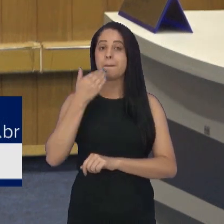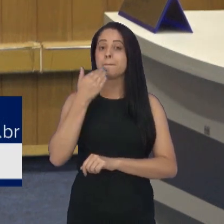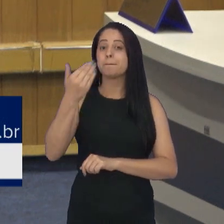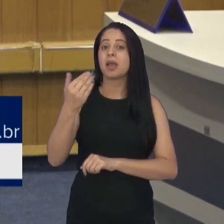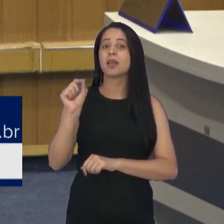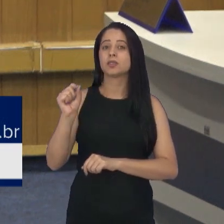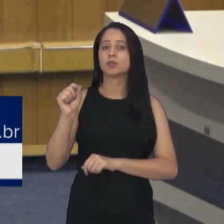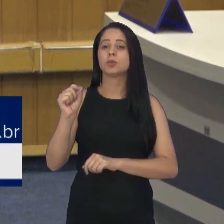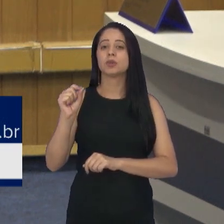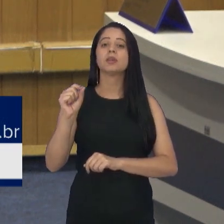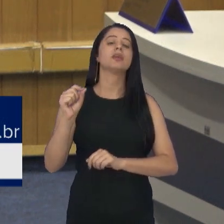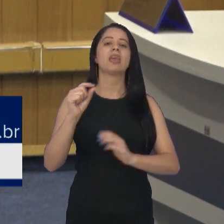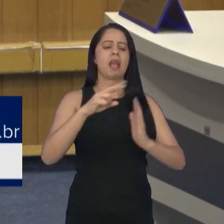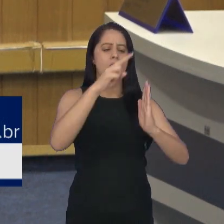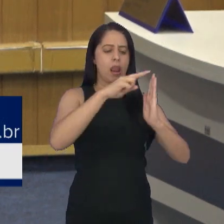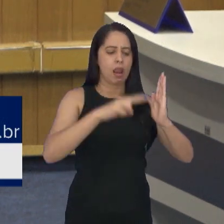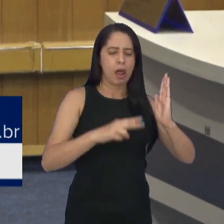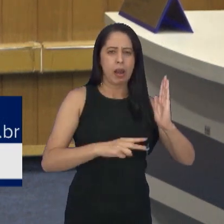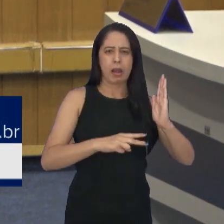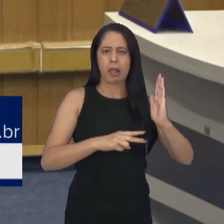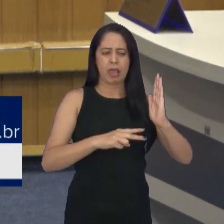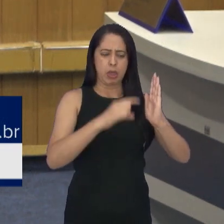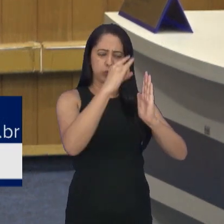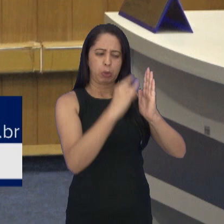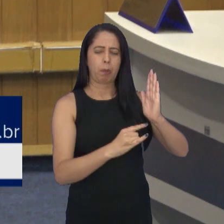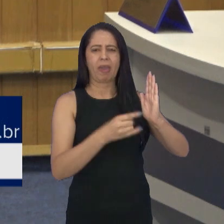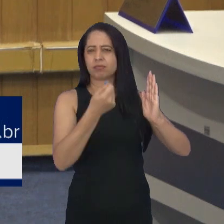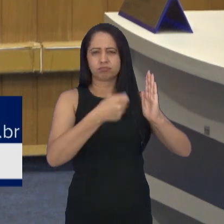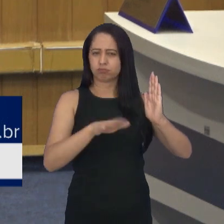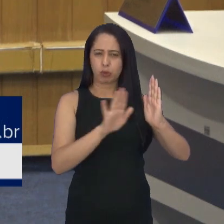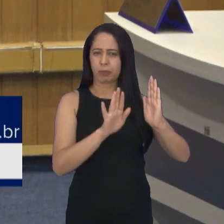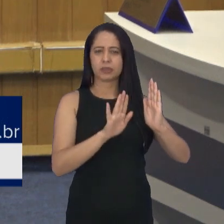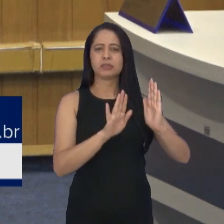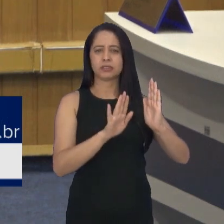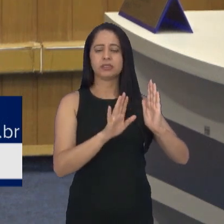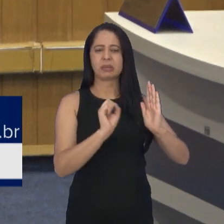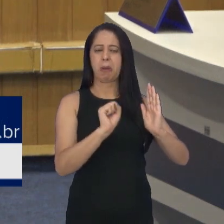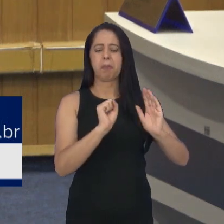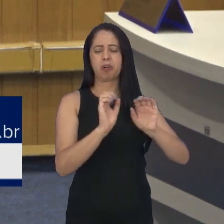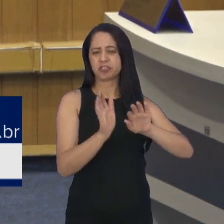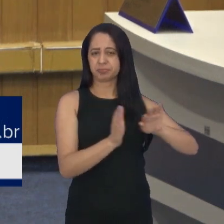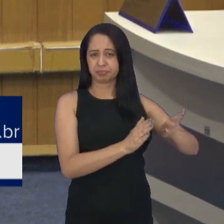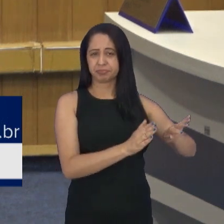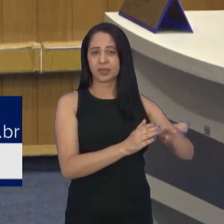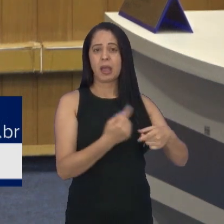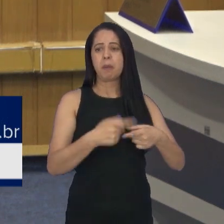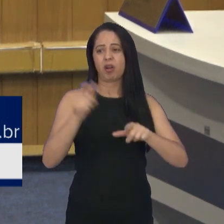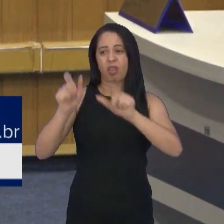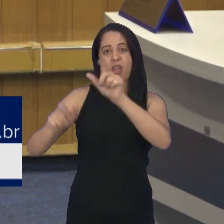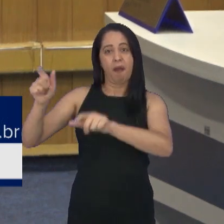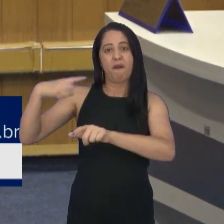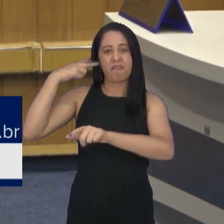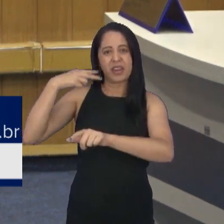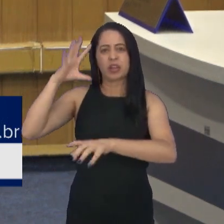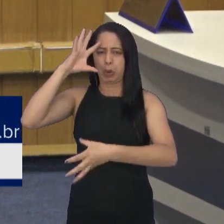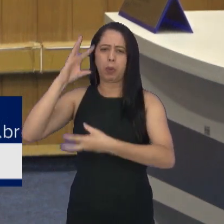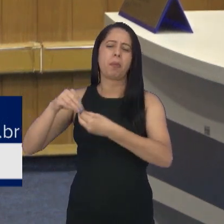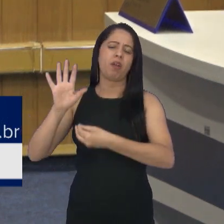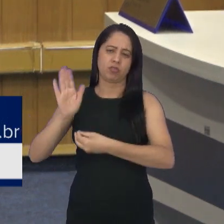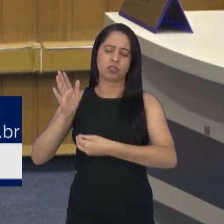solicita a supressão da leitura de todos os processos da pauta por serem de conhecimento de todos os